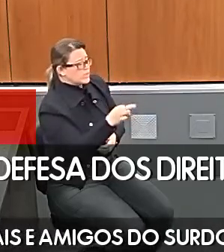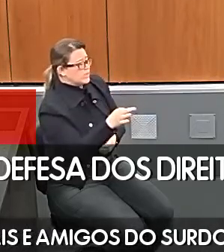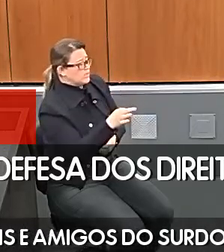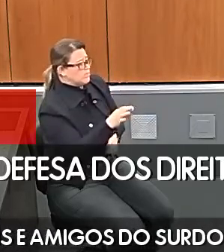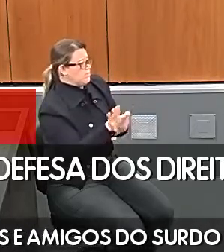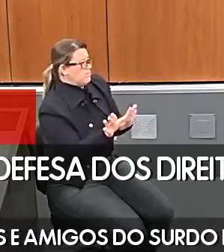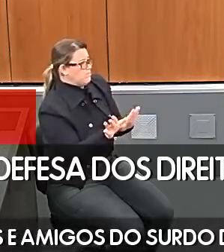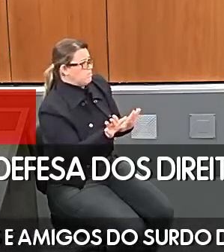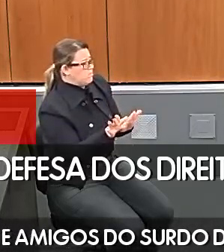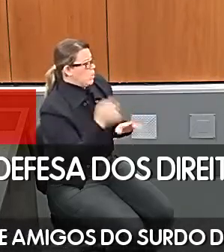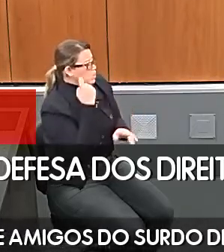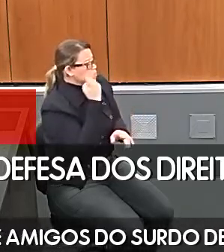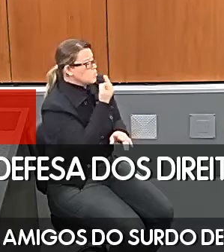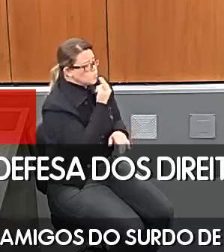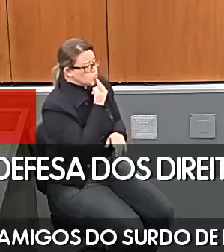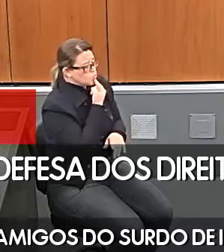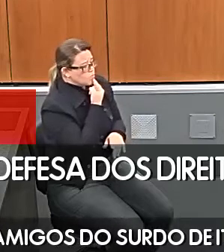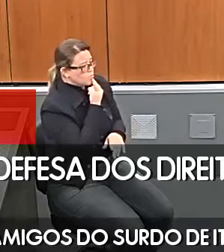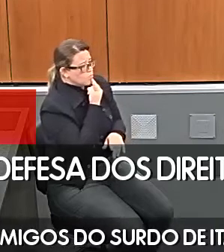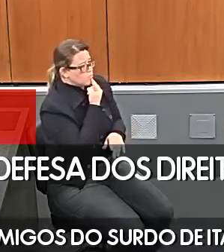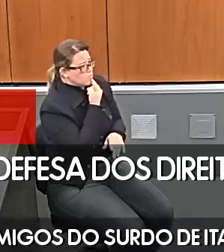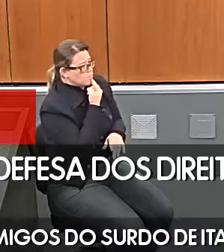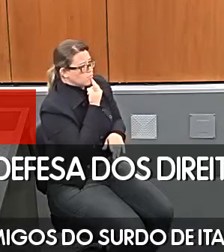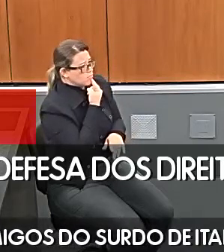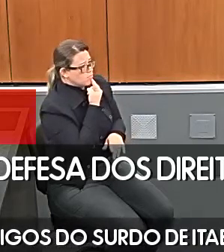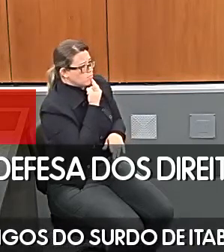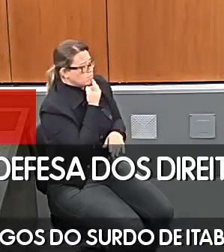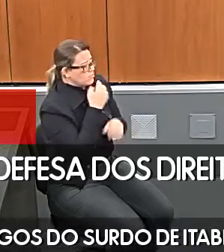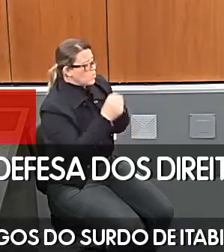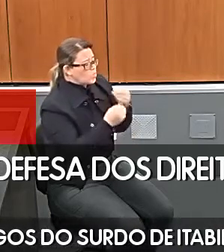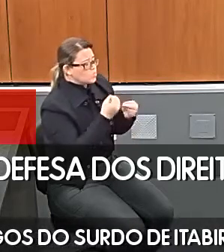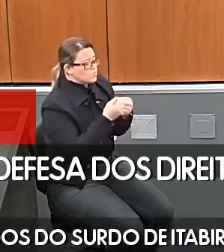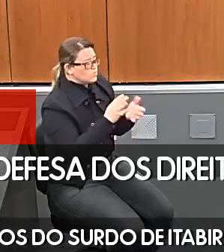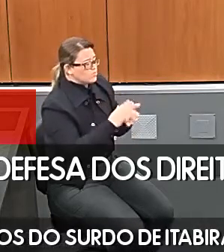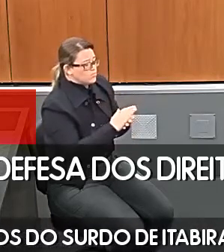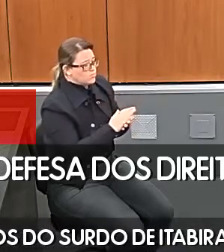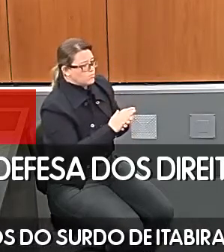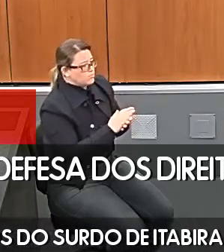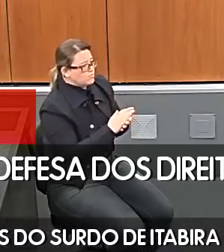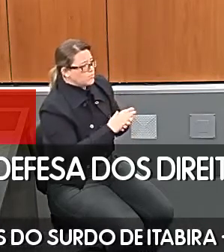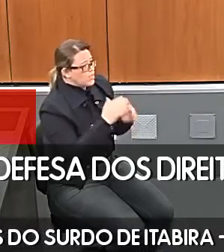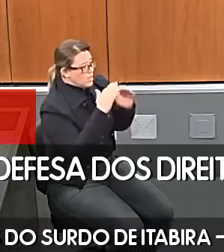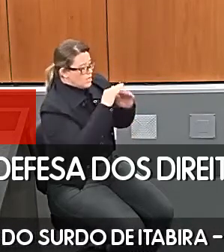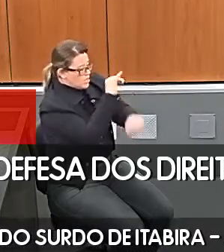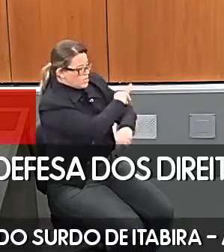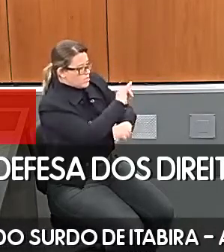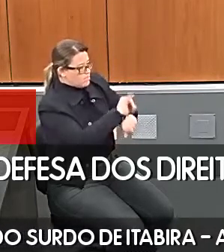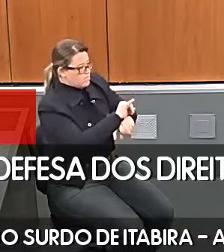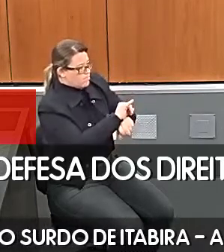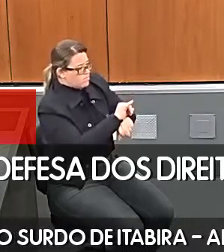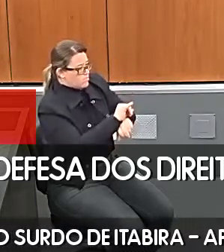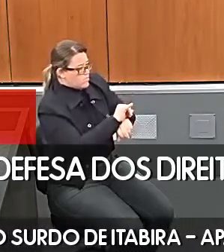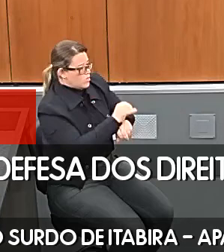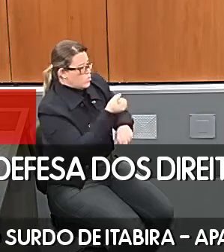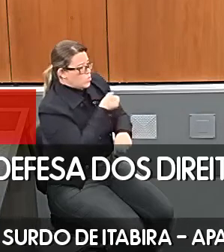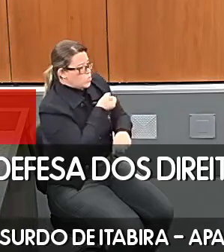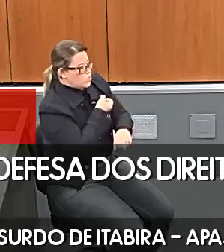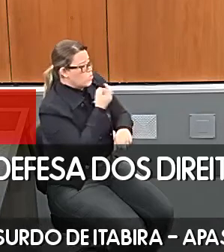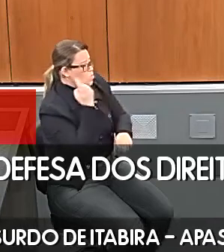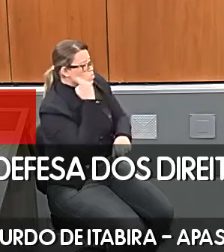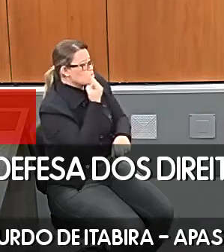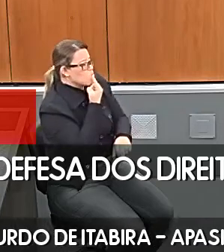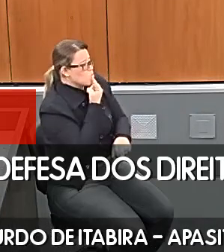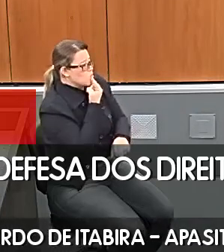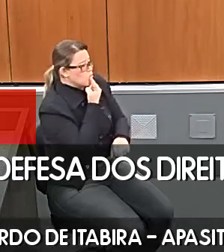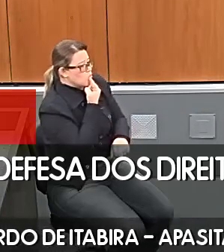gente, quando eu fui interventora no Francisco Salles por um ano, porque a escola estava aos pedaços, e o